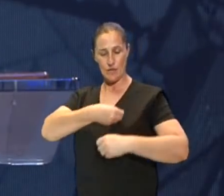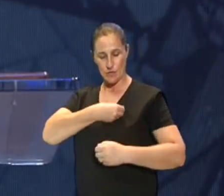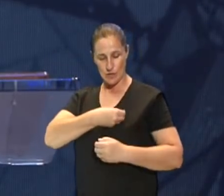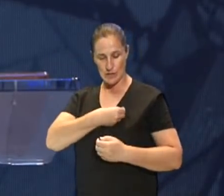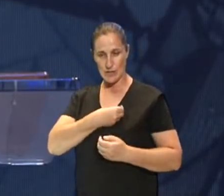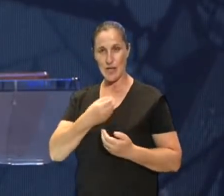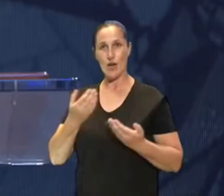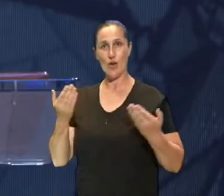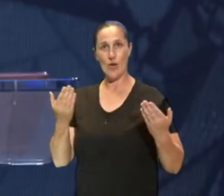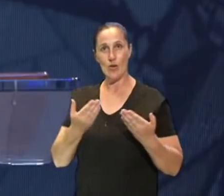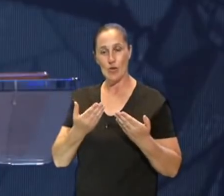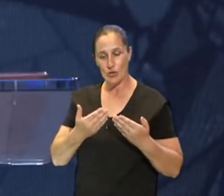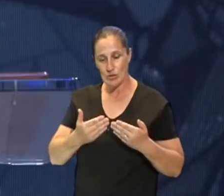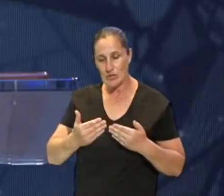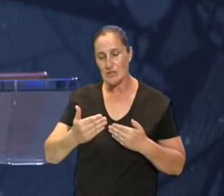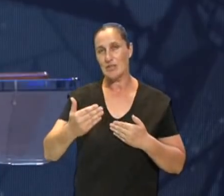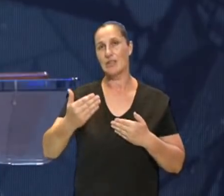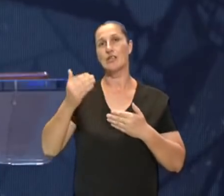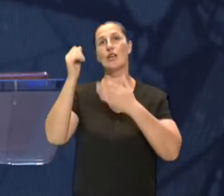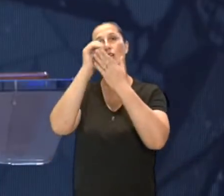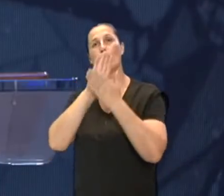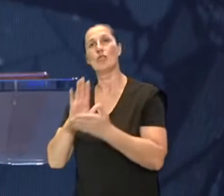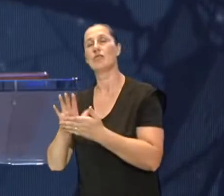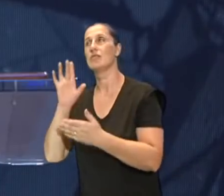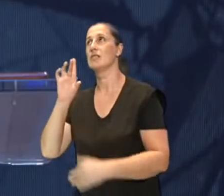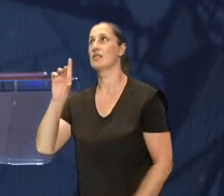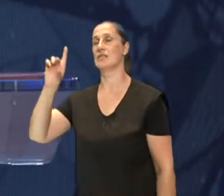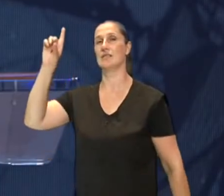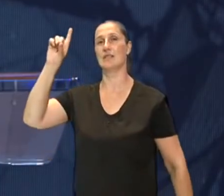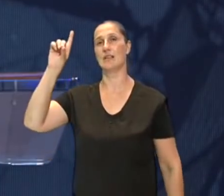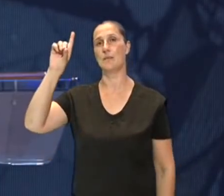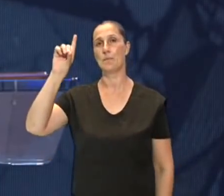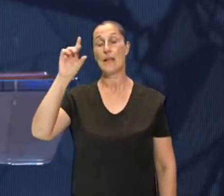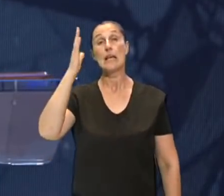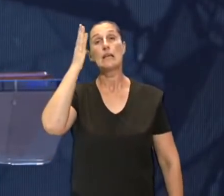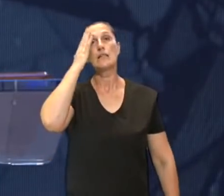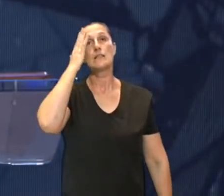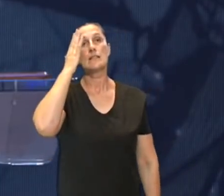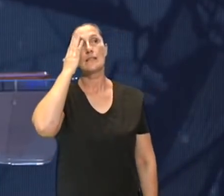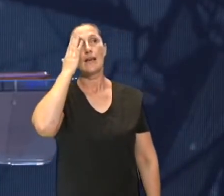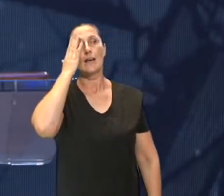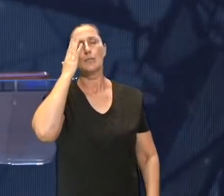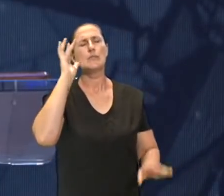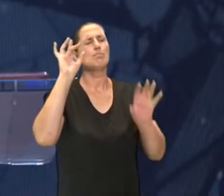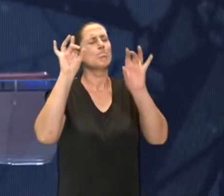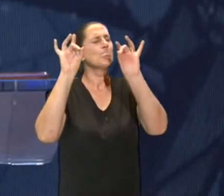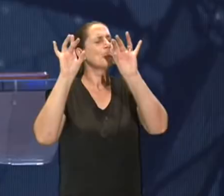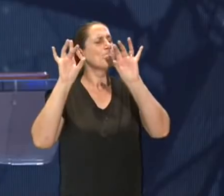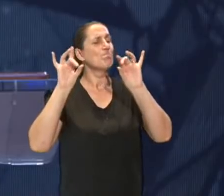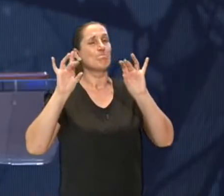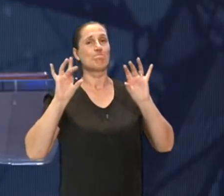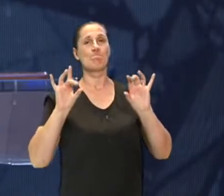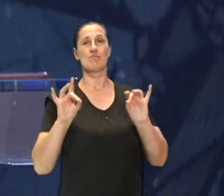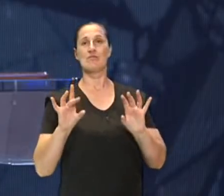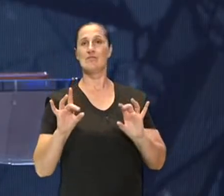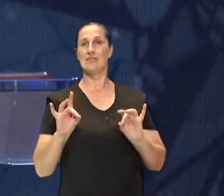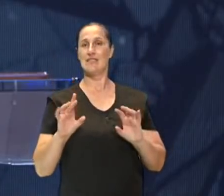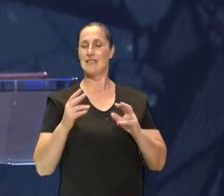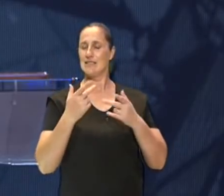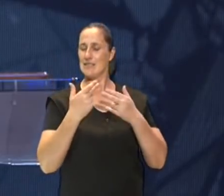para o louvor da glória dEle. Sabe, não existe coisa mais preciosa, não